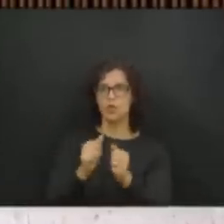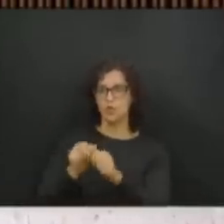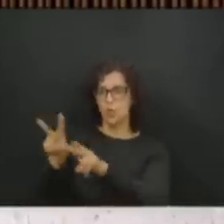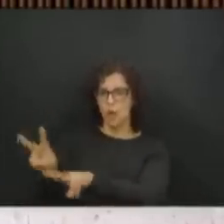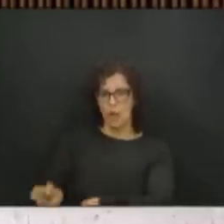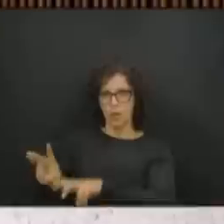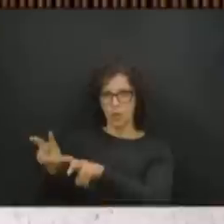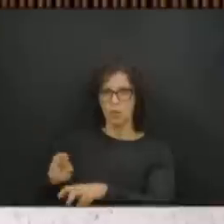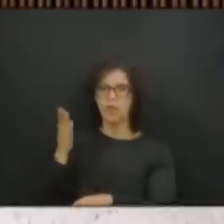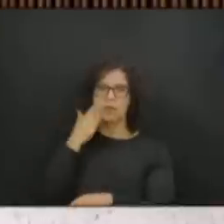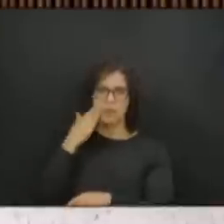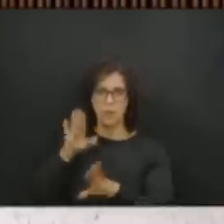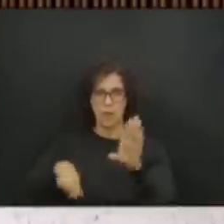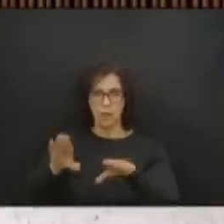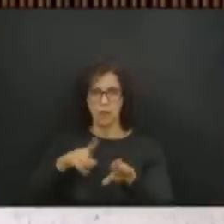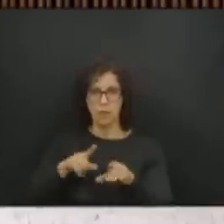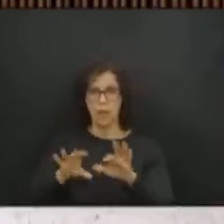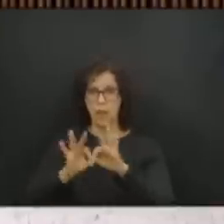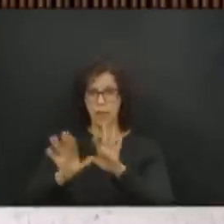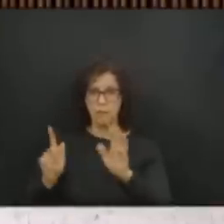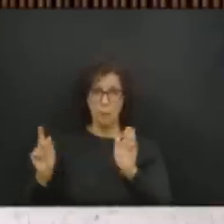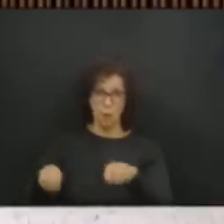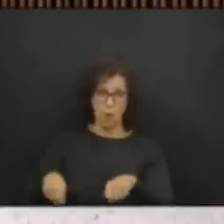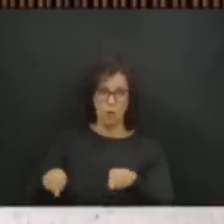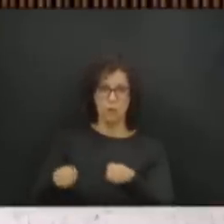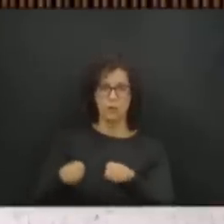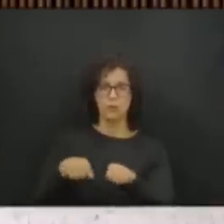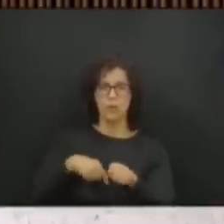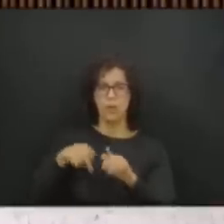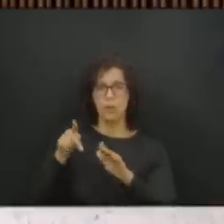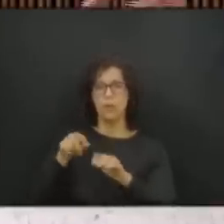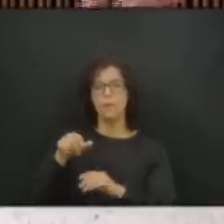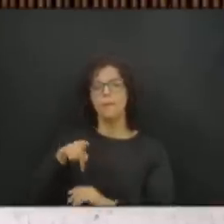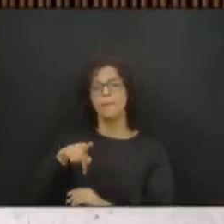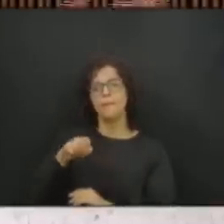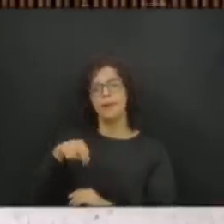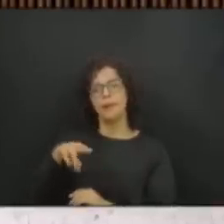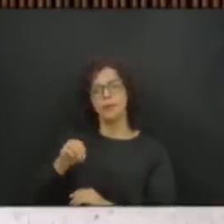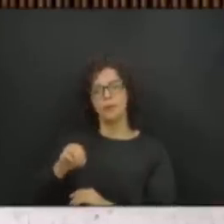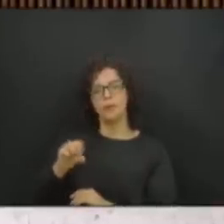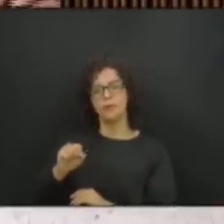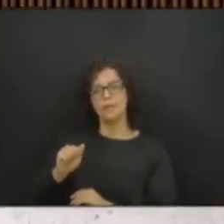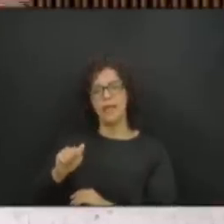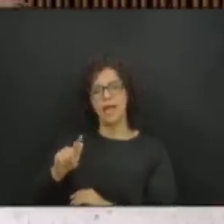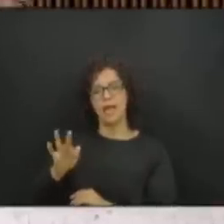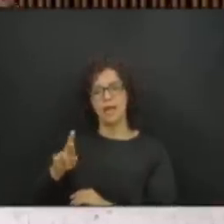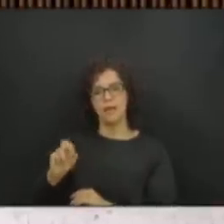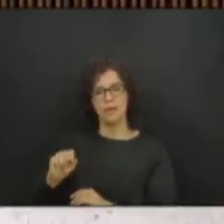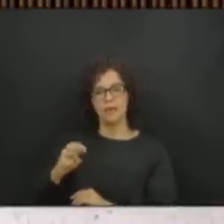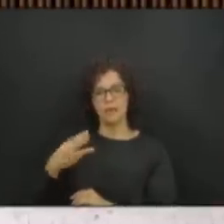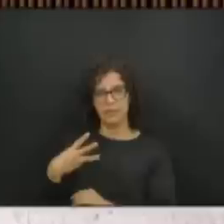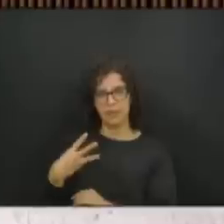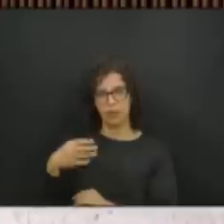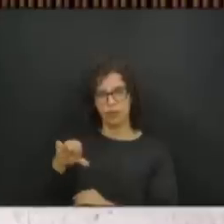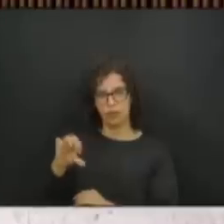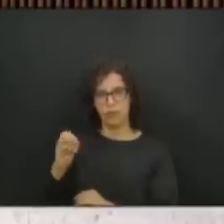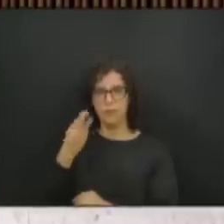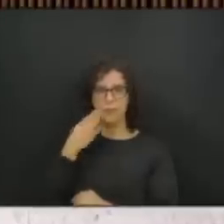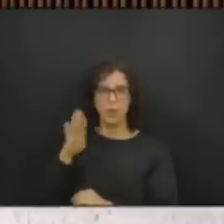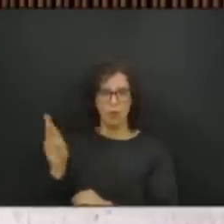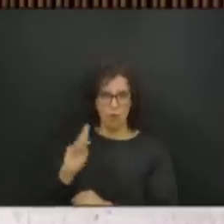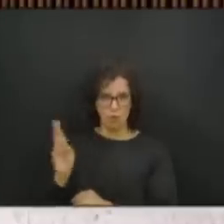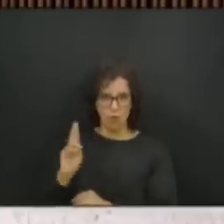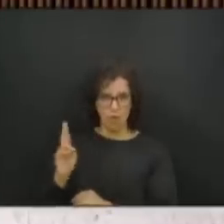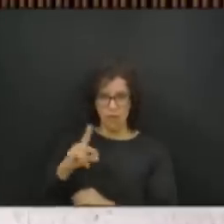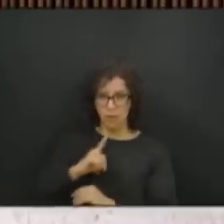agricultura sabe que talvez agora libera em o plano safra lançar para foi anunciada 15 dias 390 bilhões de